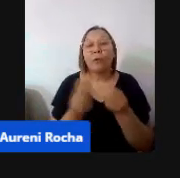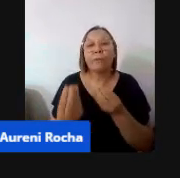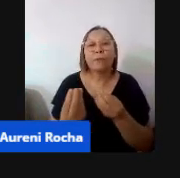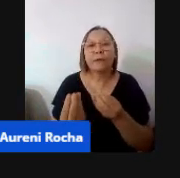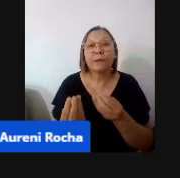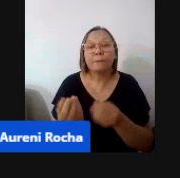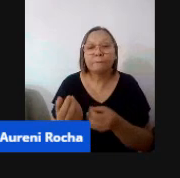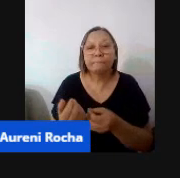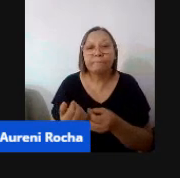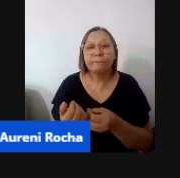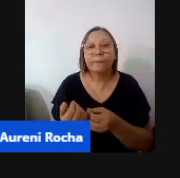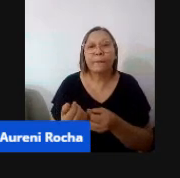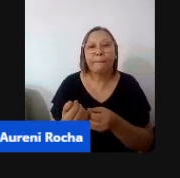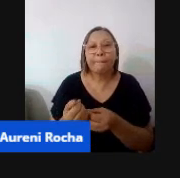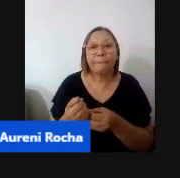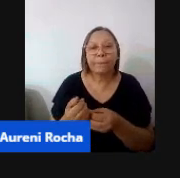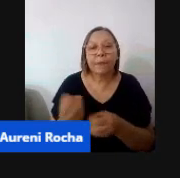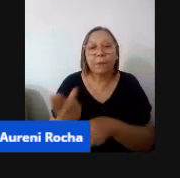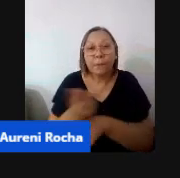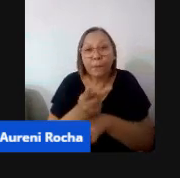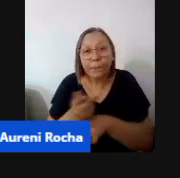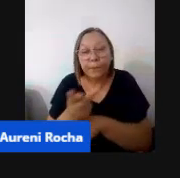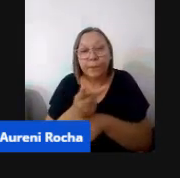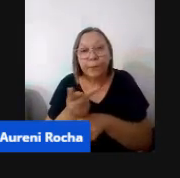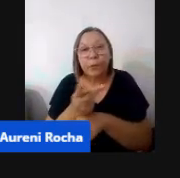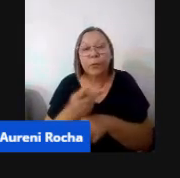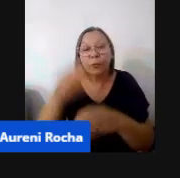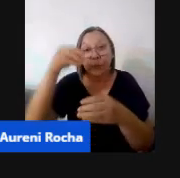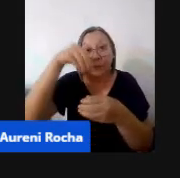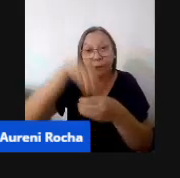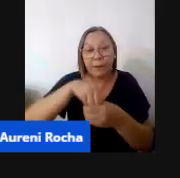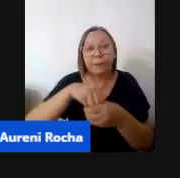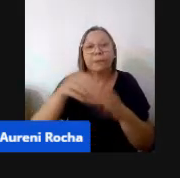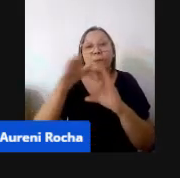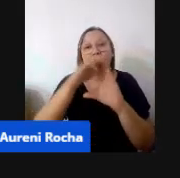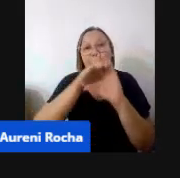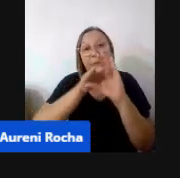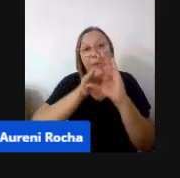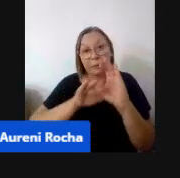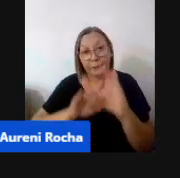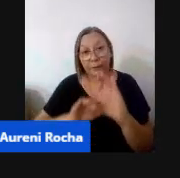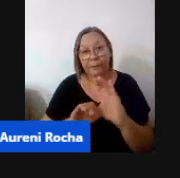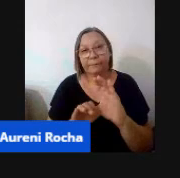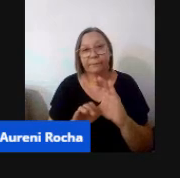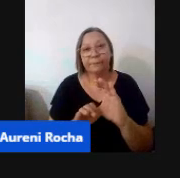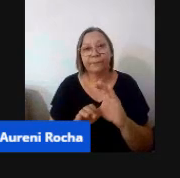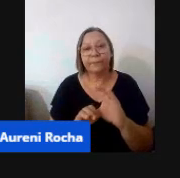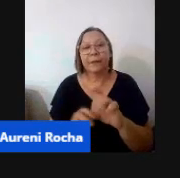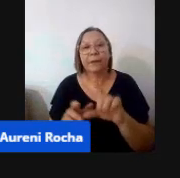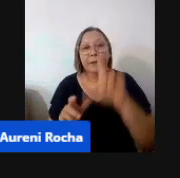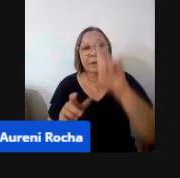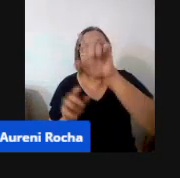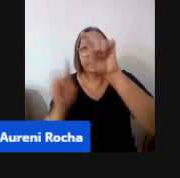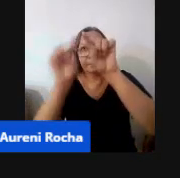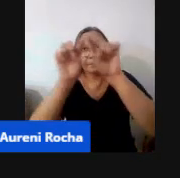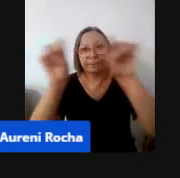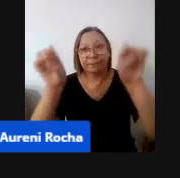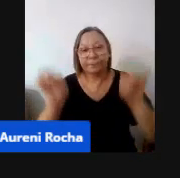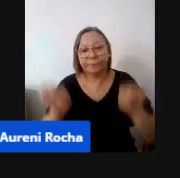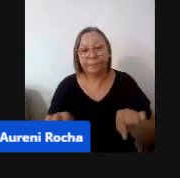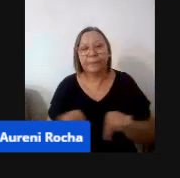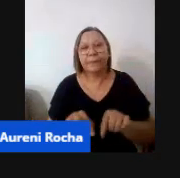esses elementos no Canva? Então, aqui vocês podem ver no canto esquerdo, que mostra a parte